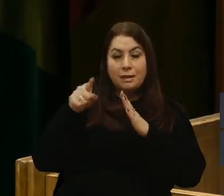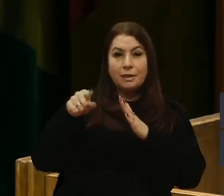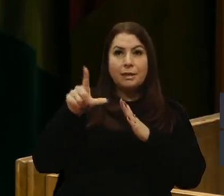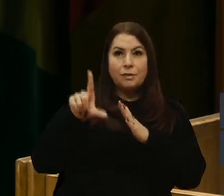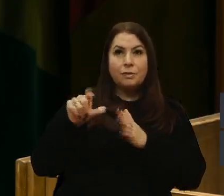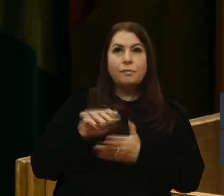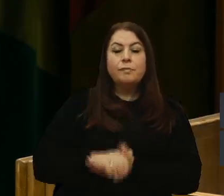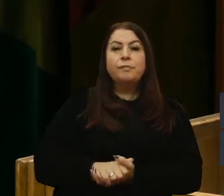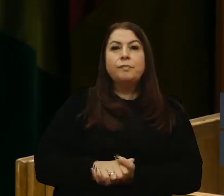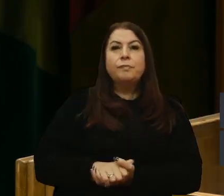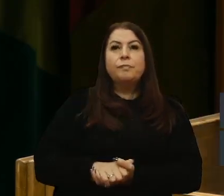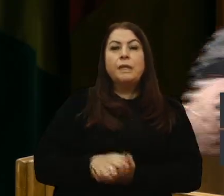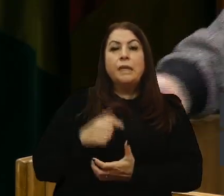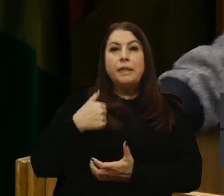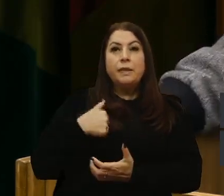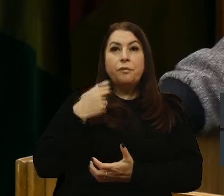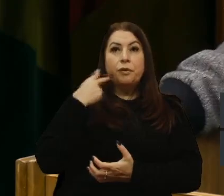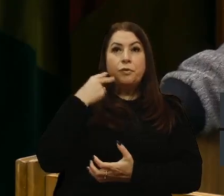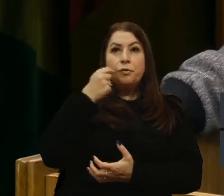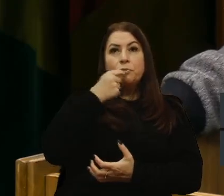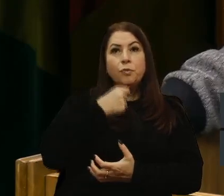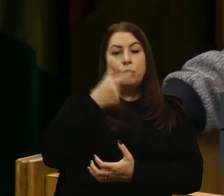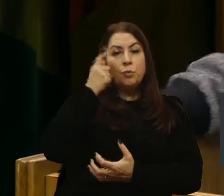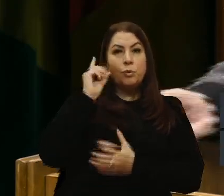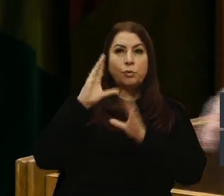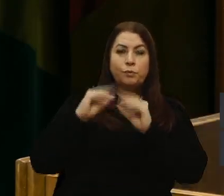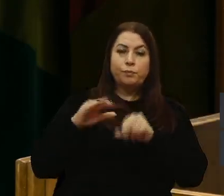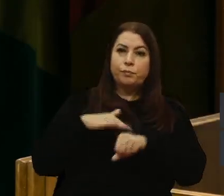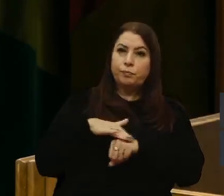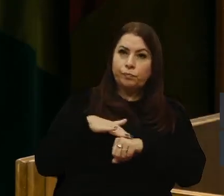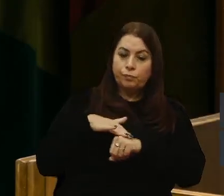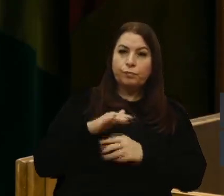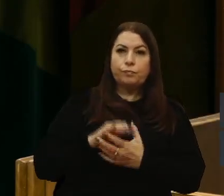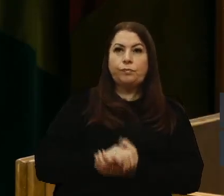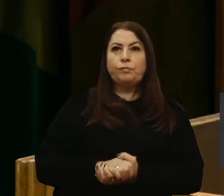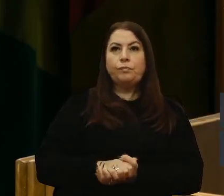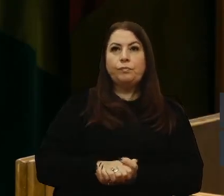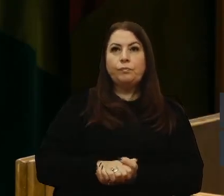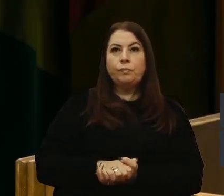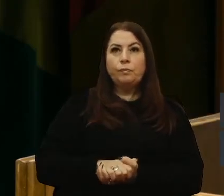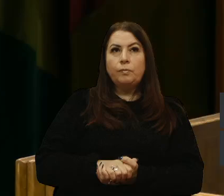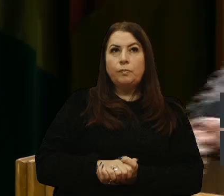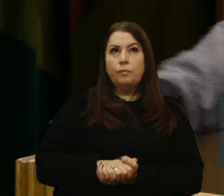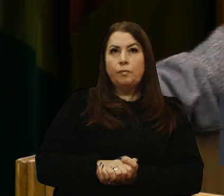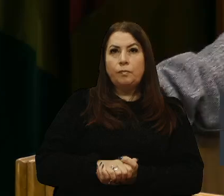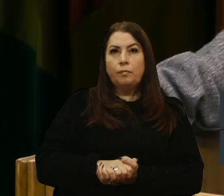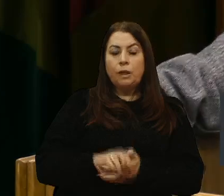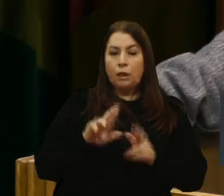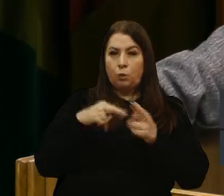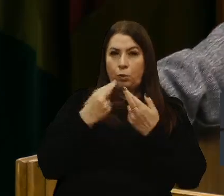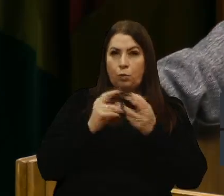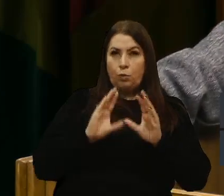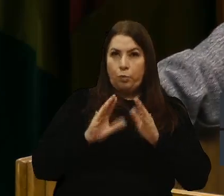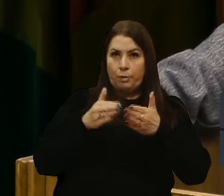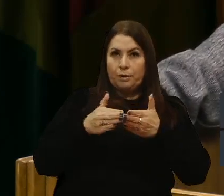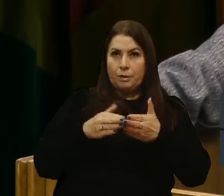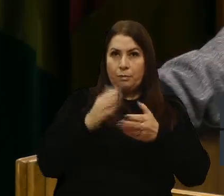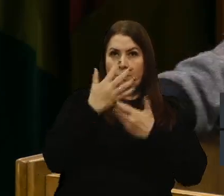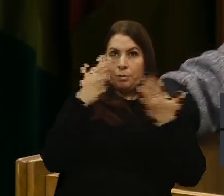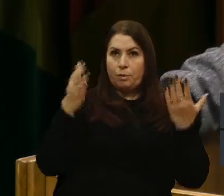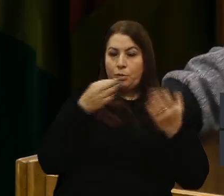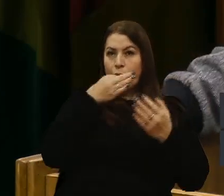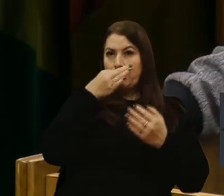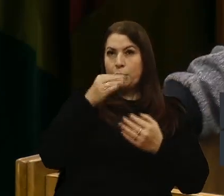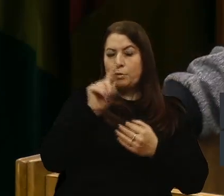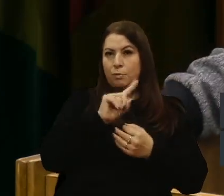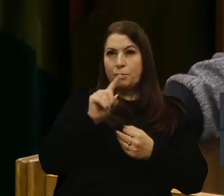E eu, vereador Cristiano, ontem à noite conversava na reunião da Comissão do Meio Ambiente da minha opção de não